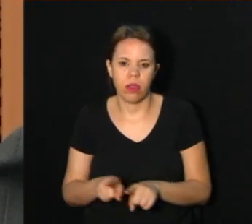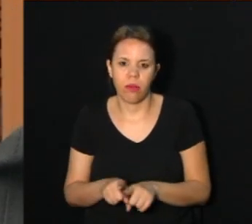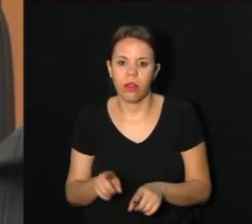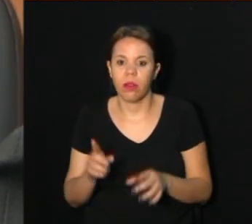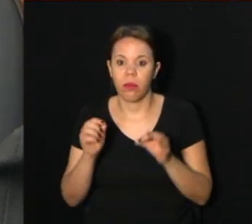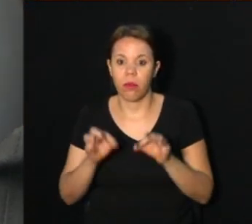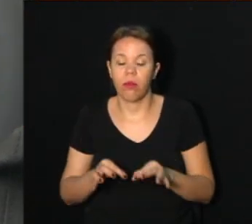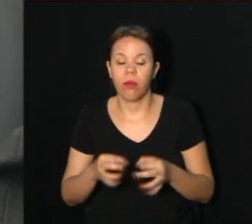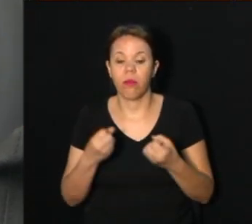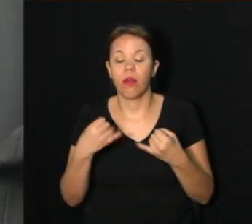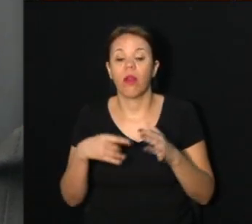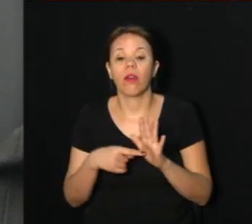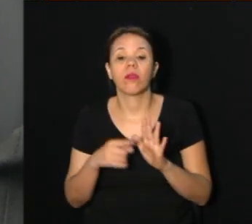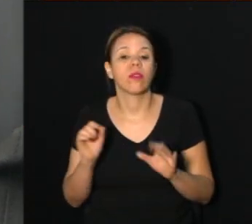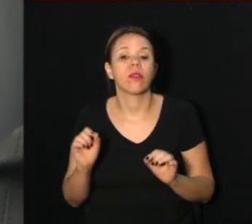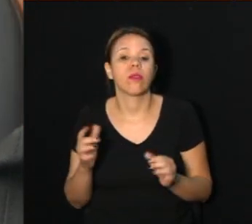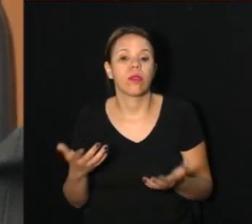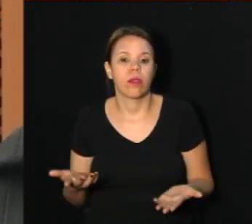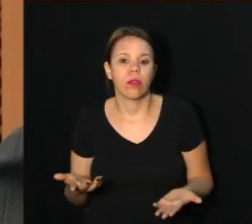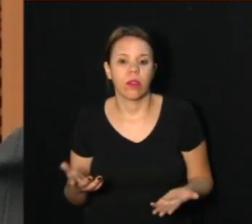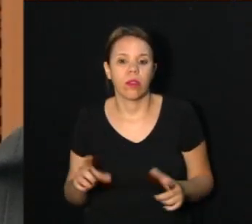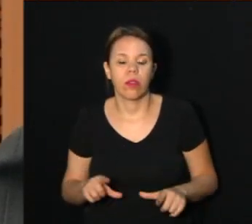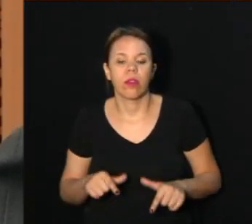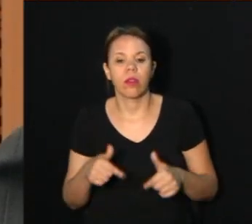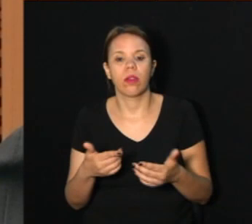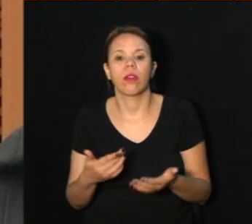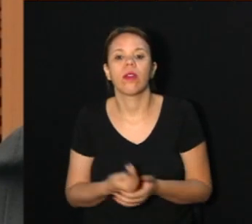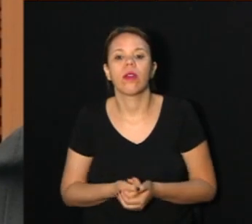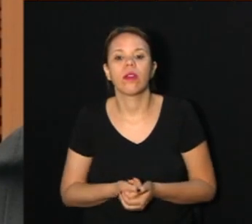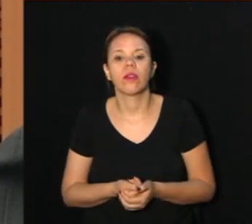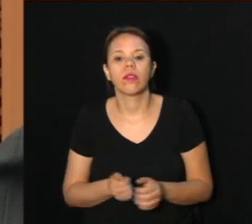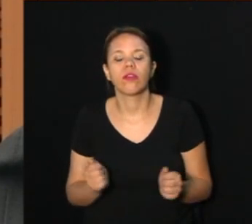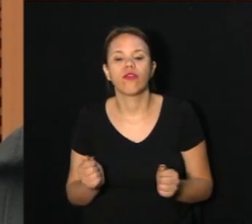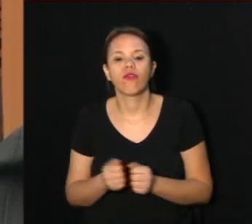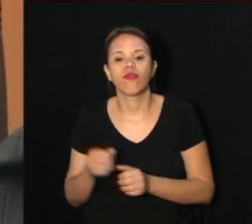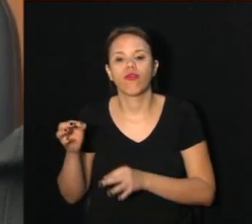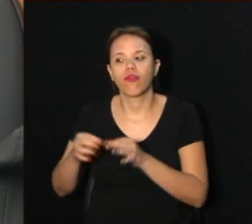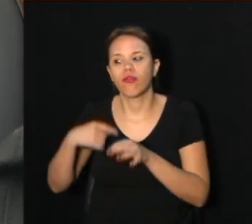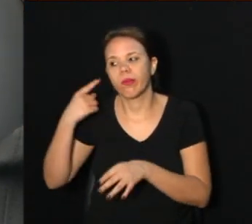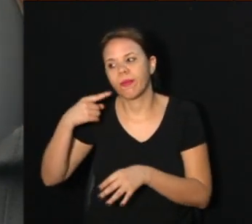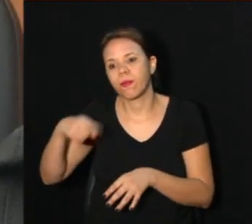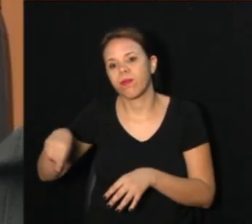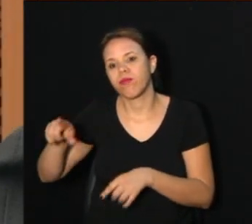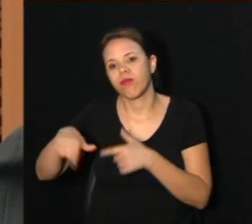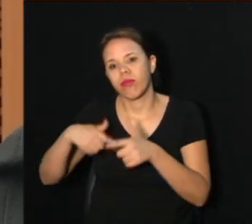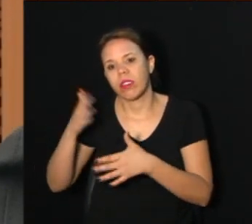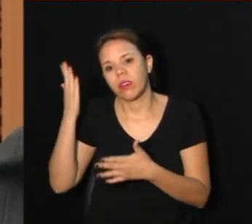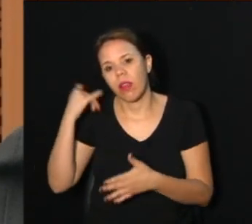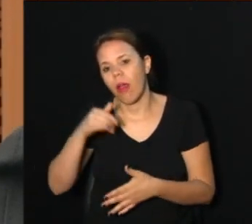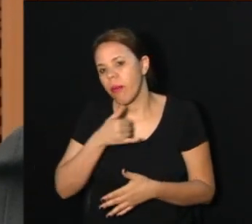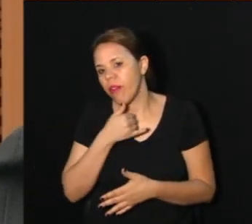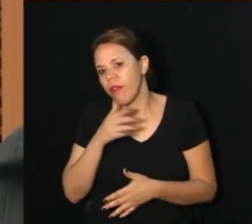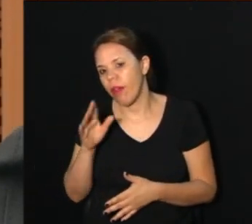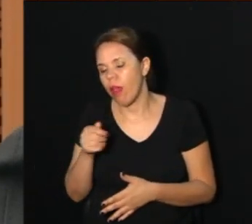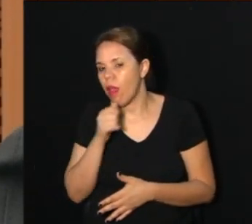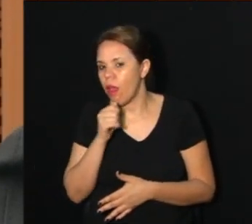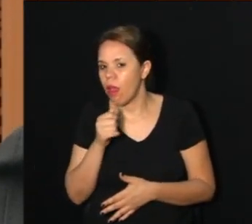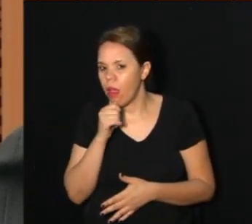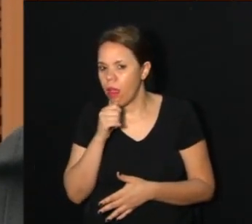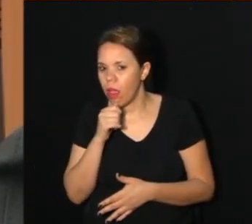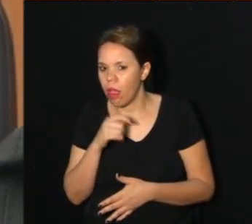disso. Quem atua junto ao Poder Judiciário sabe muito bem que, infelizmente, ainda